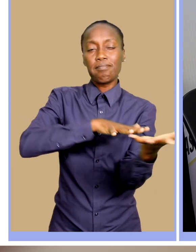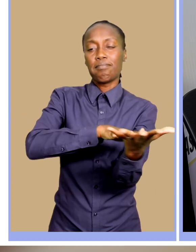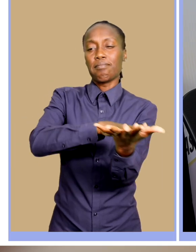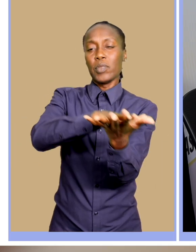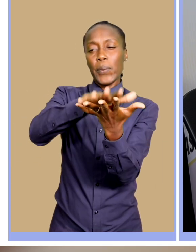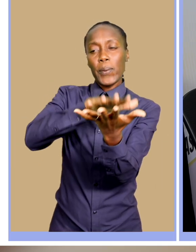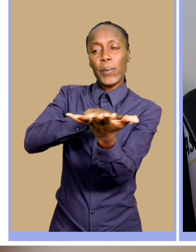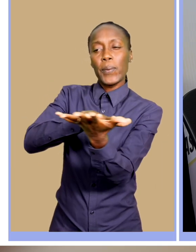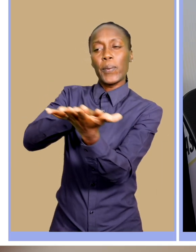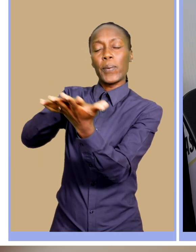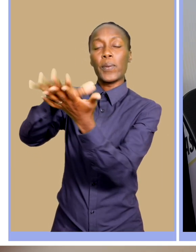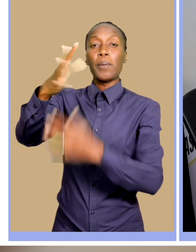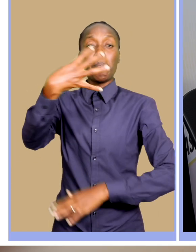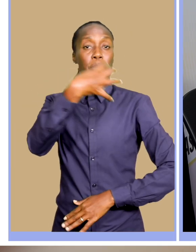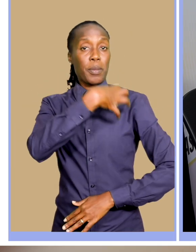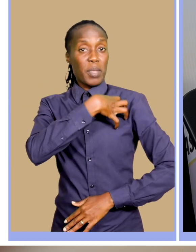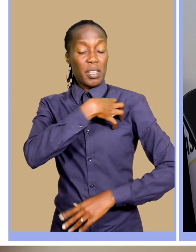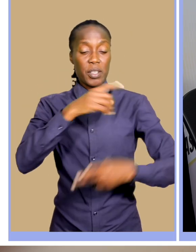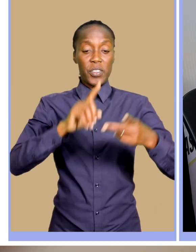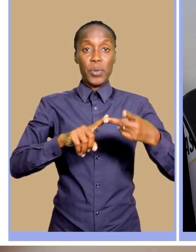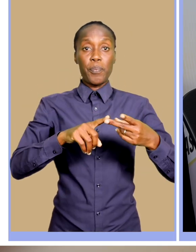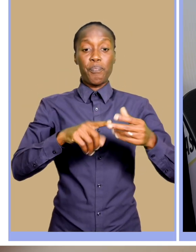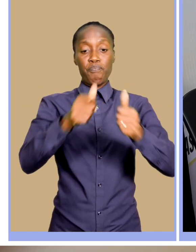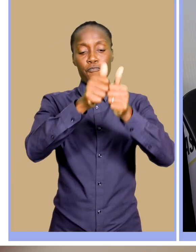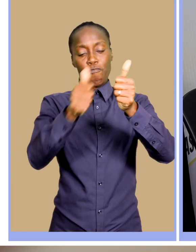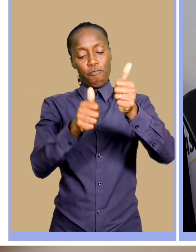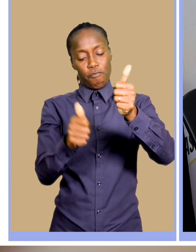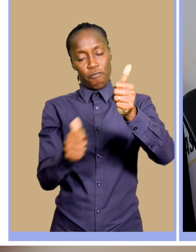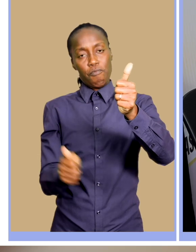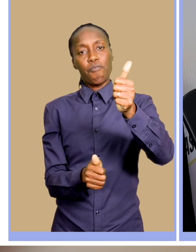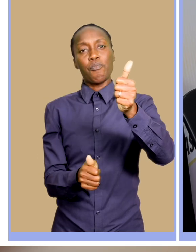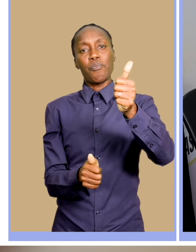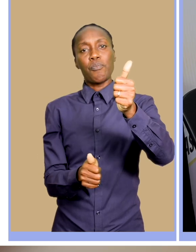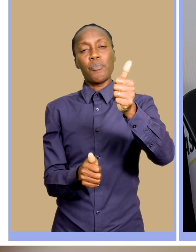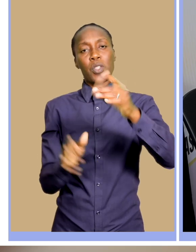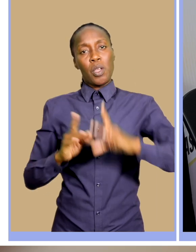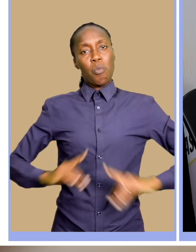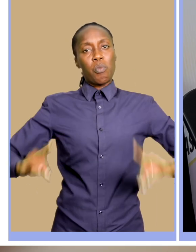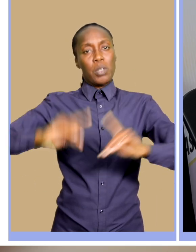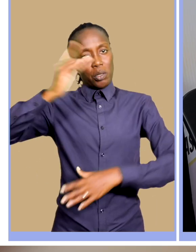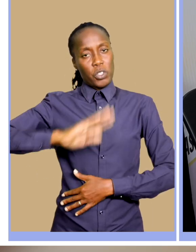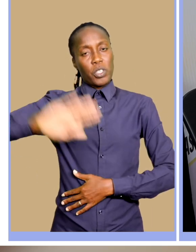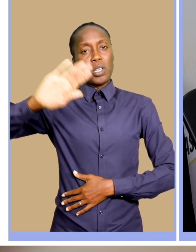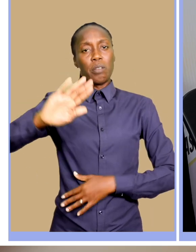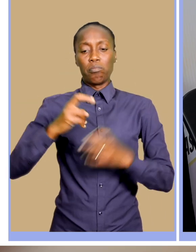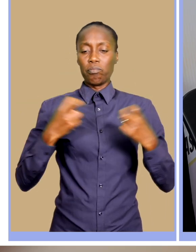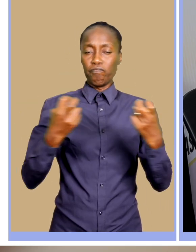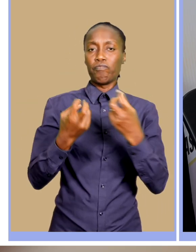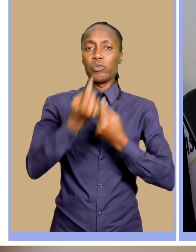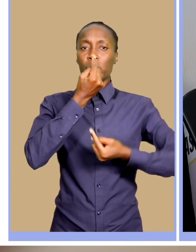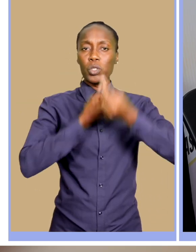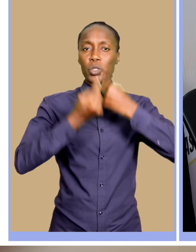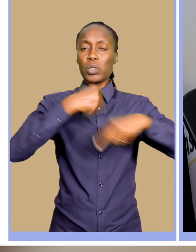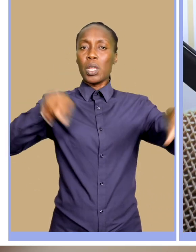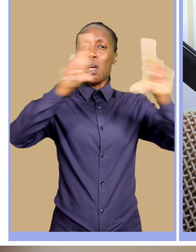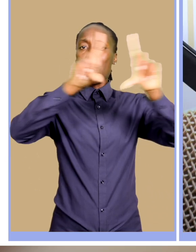ao nível do público em geral. Então, discutimos vários assuntos de uma maneira multissectorial e